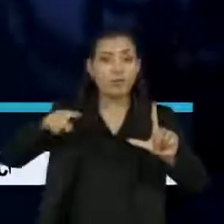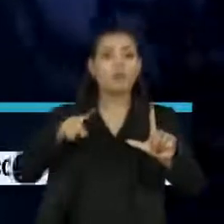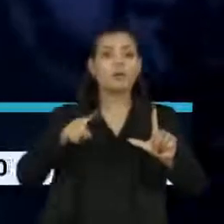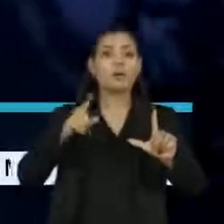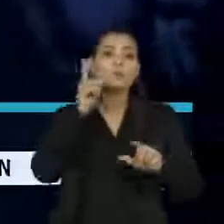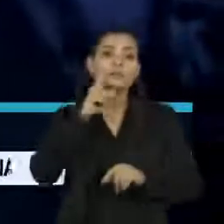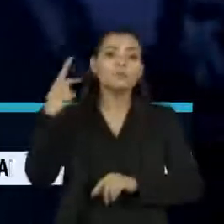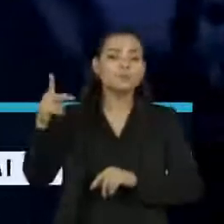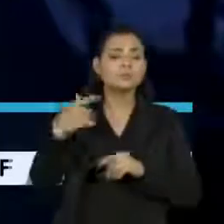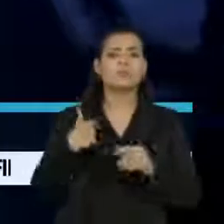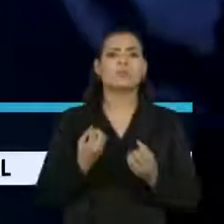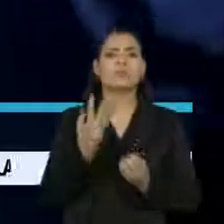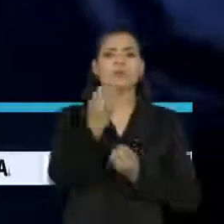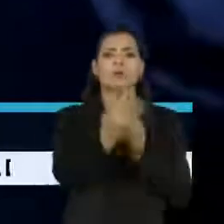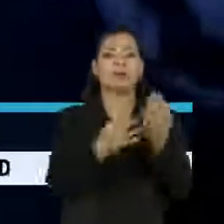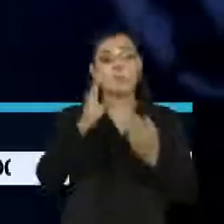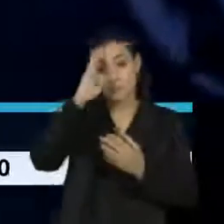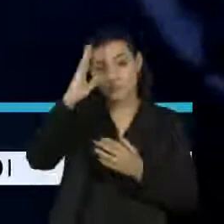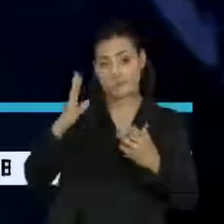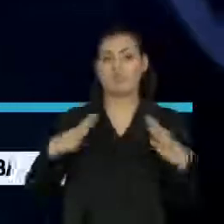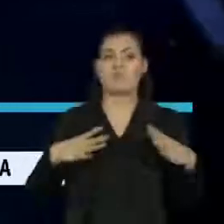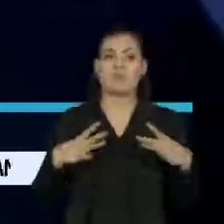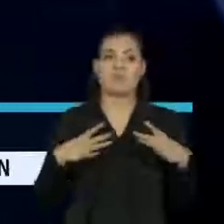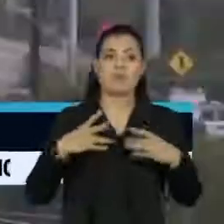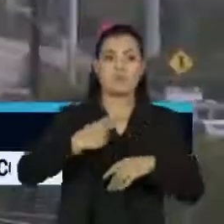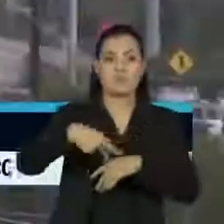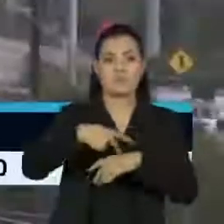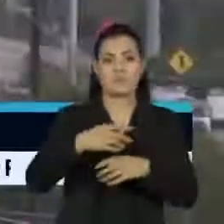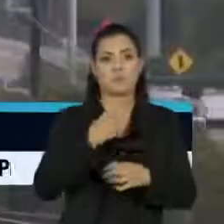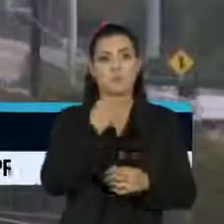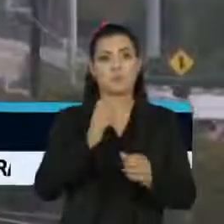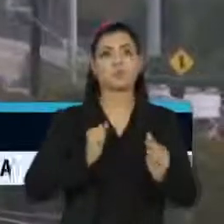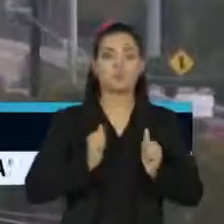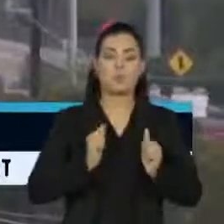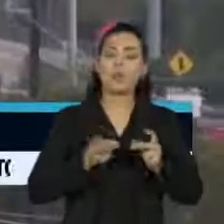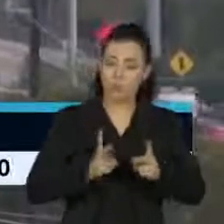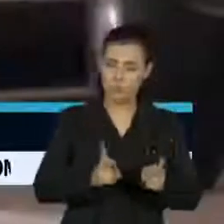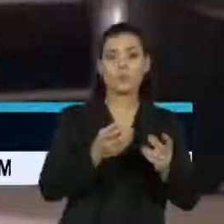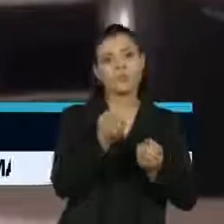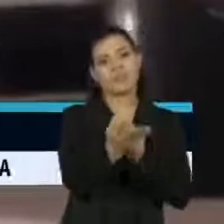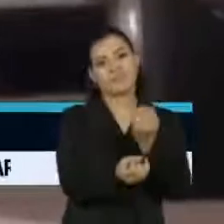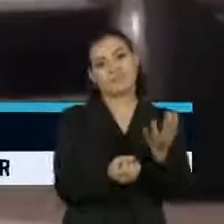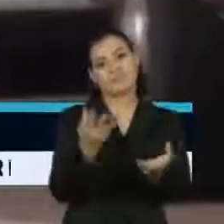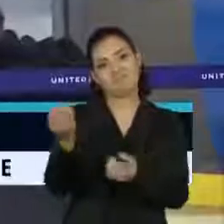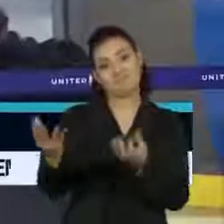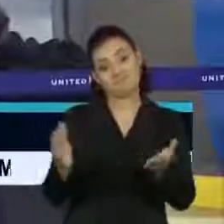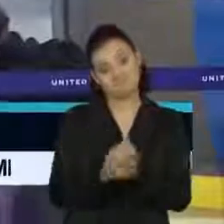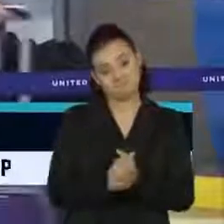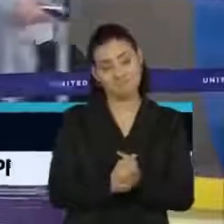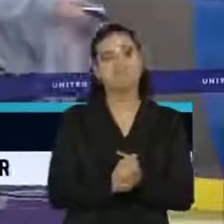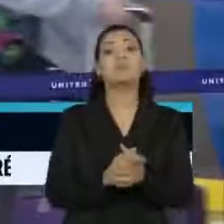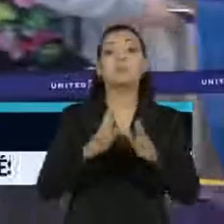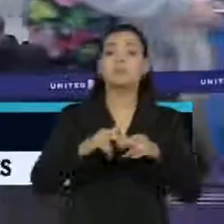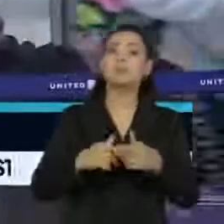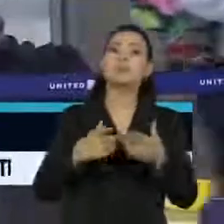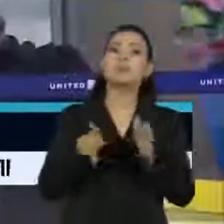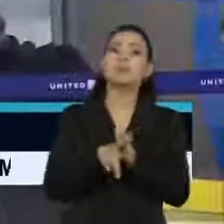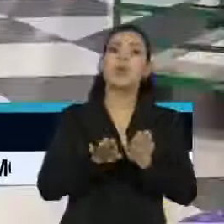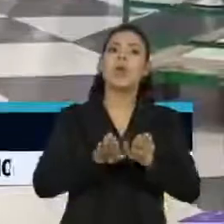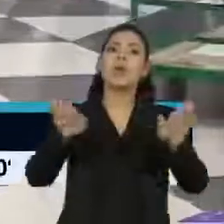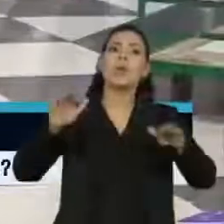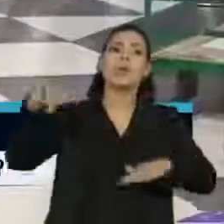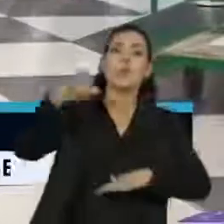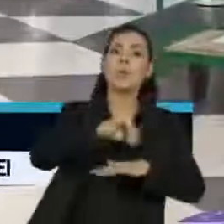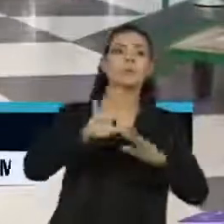americanos não deixaram de viajar no principal feriado no país um movimento foi grande nas rodovias e nos saguões dos